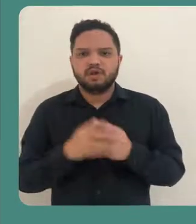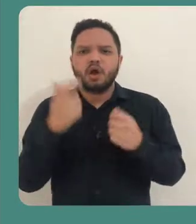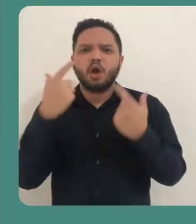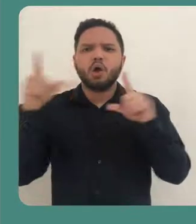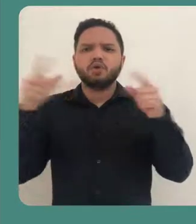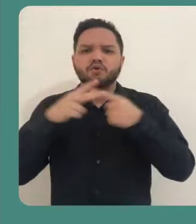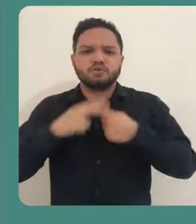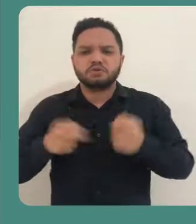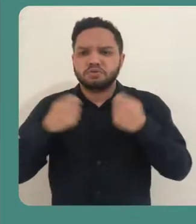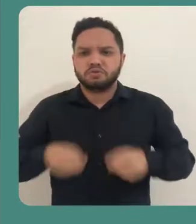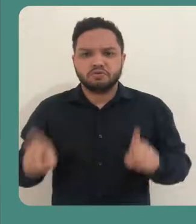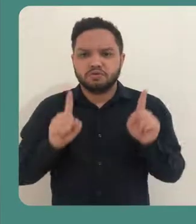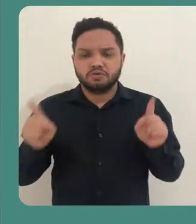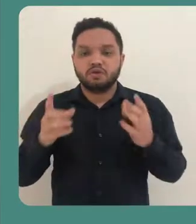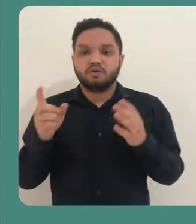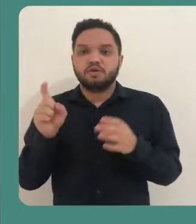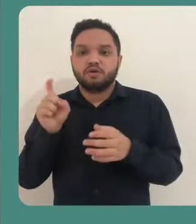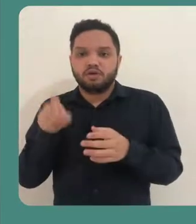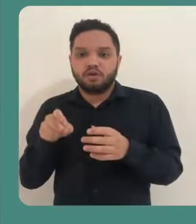salvar e mostrar